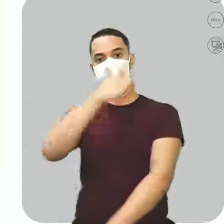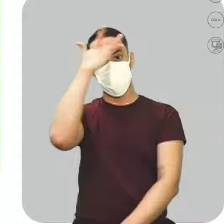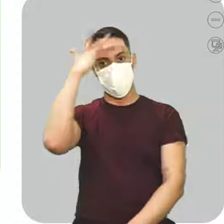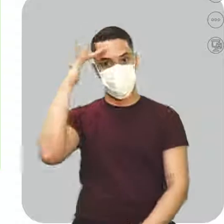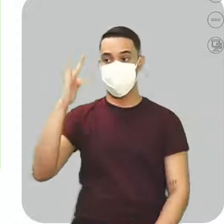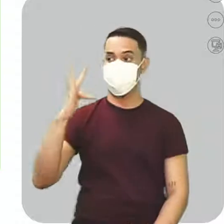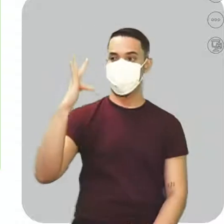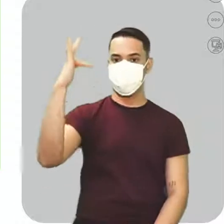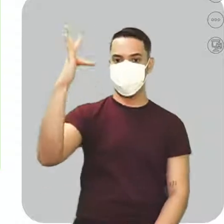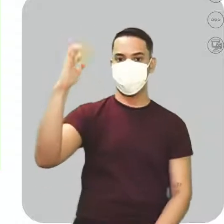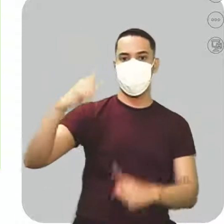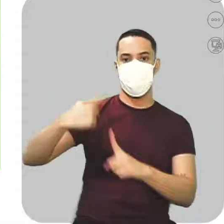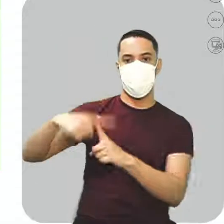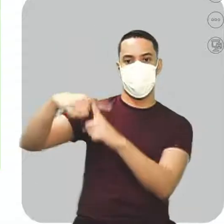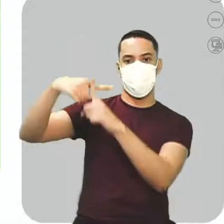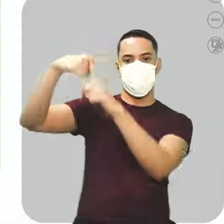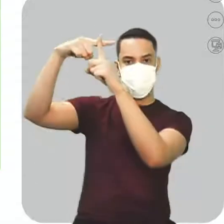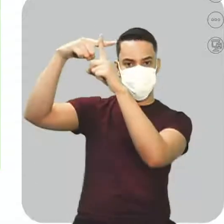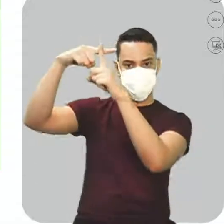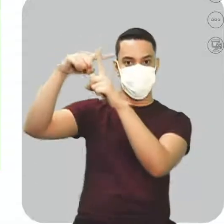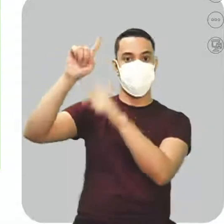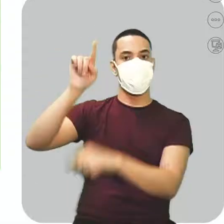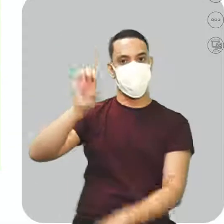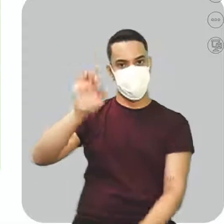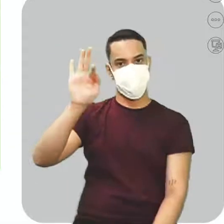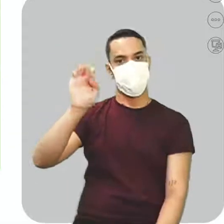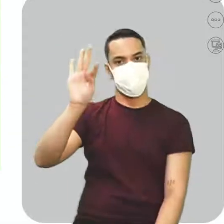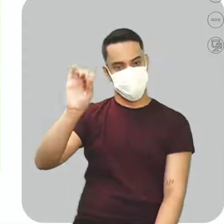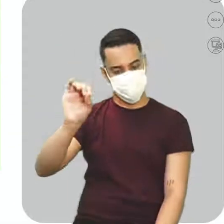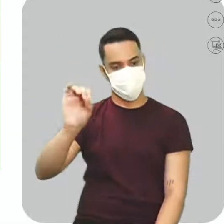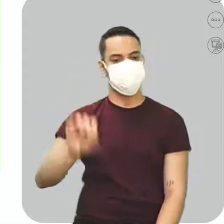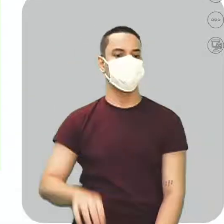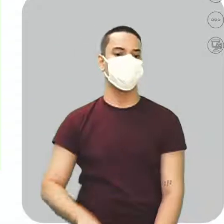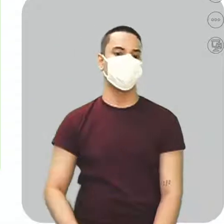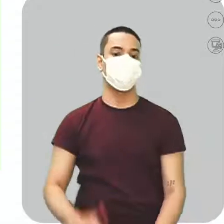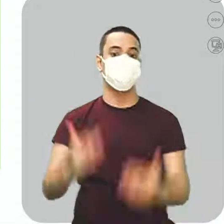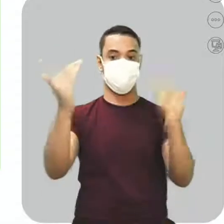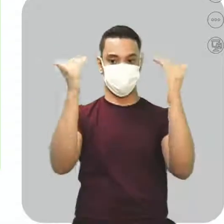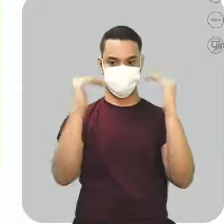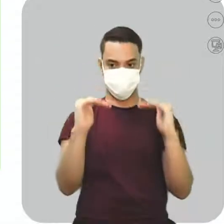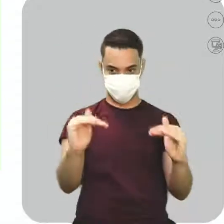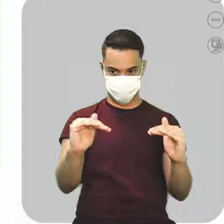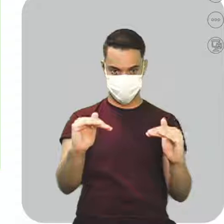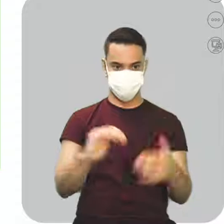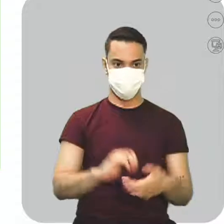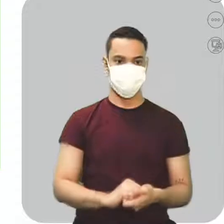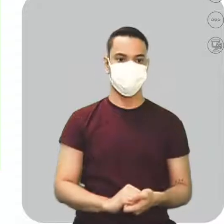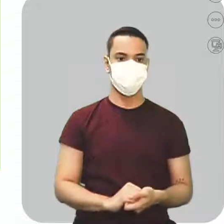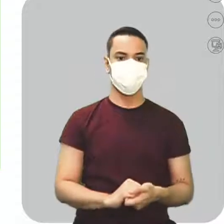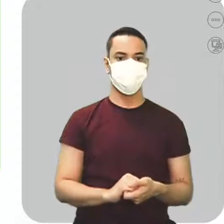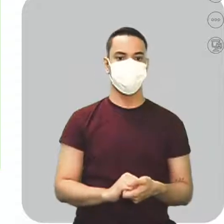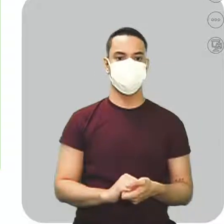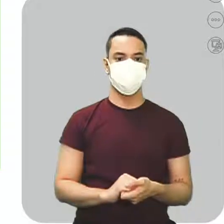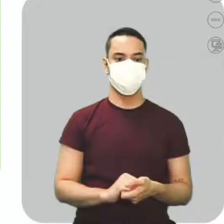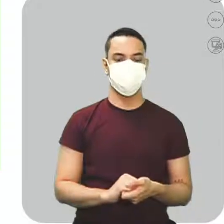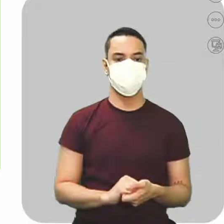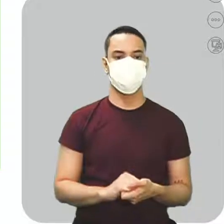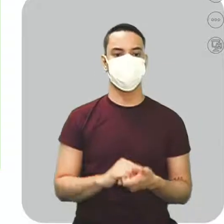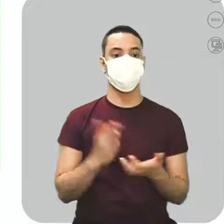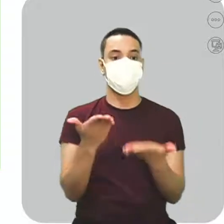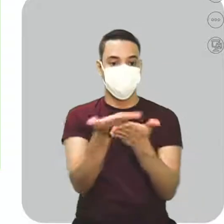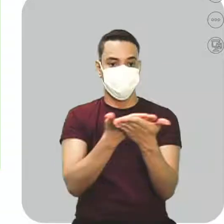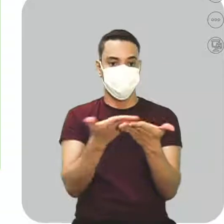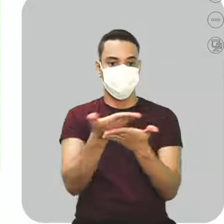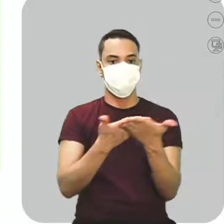resposta positiva, tá? A outra aqui. O tratamento da AIDS